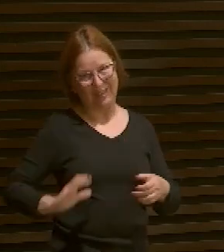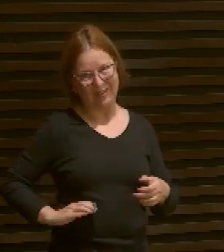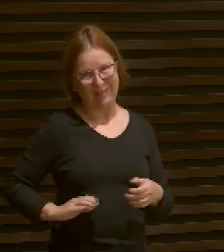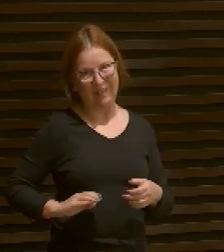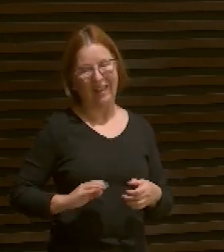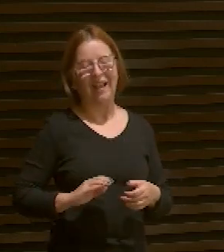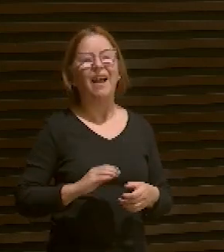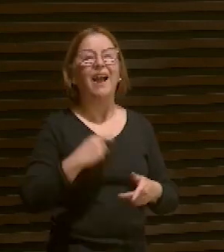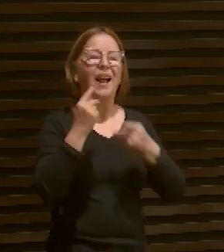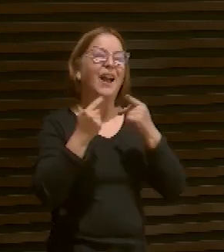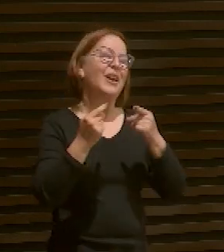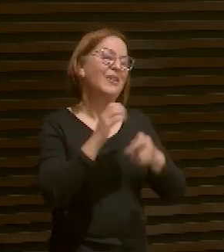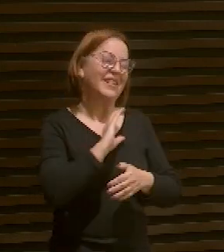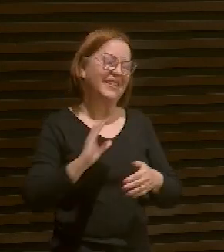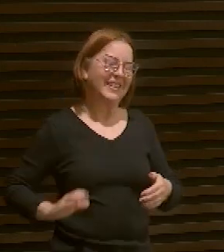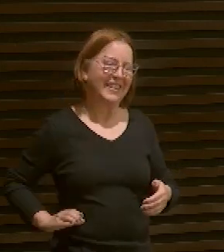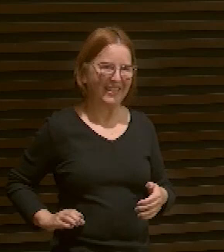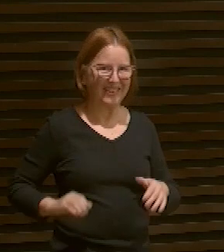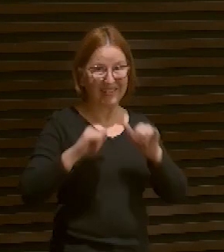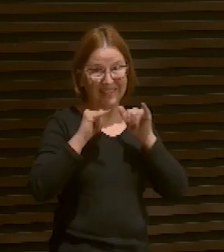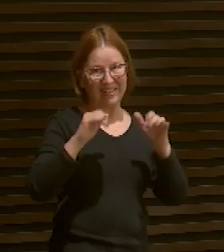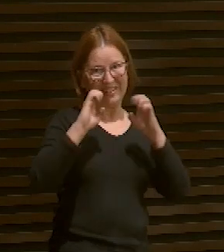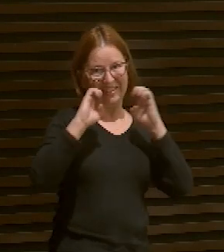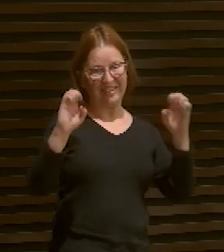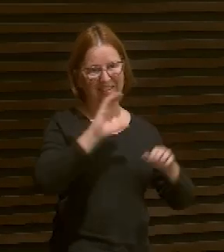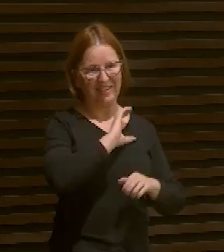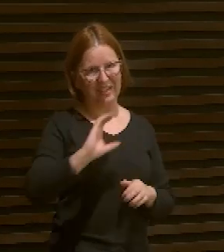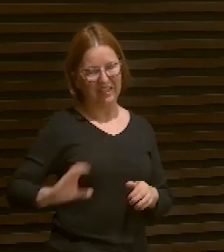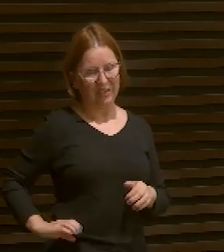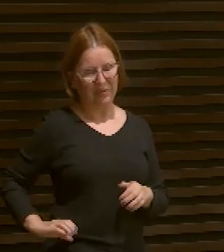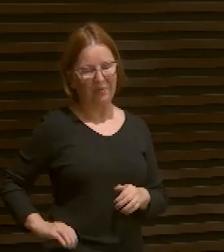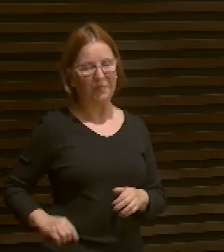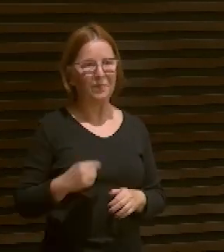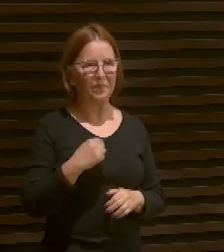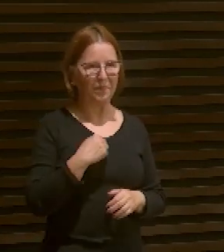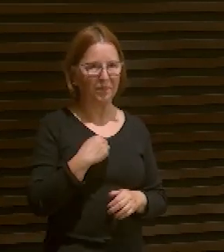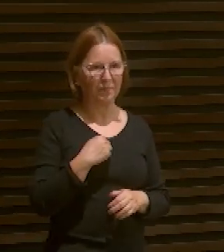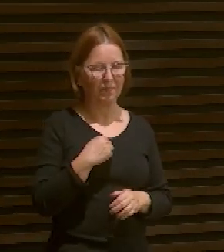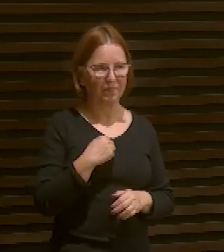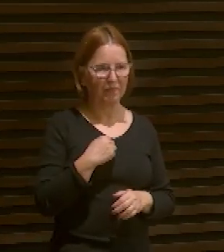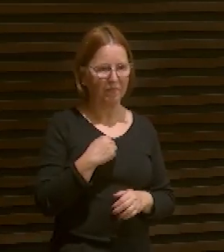Cristo. Eu tenho que proclamar o Evangelho de Cristo. Eu tenho que ter